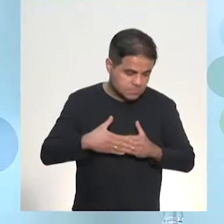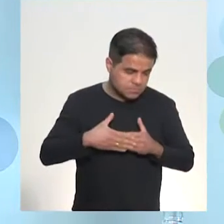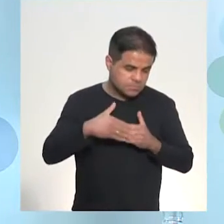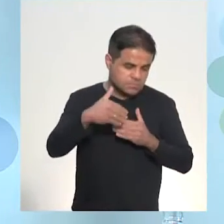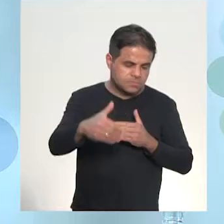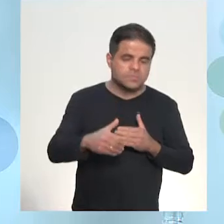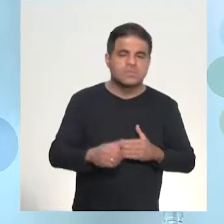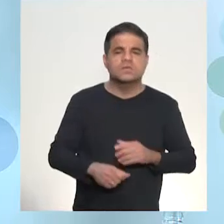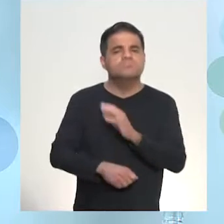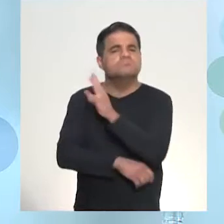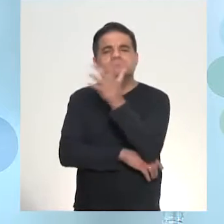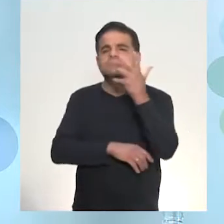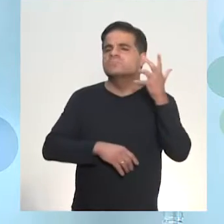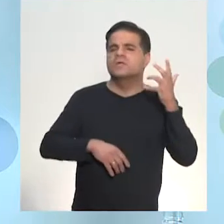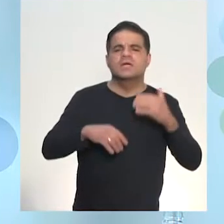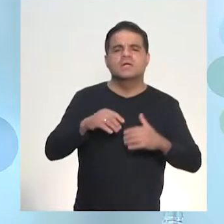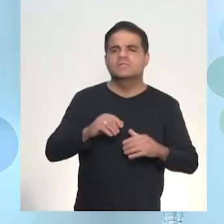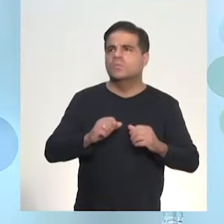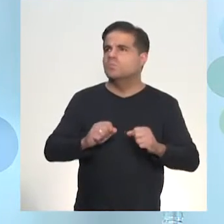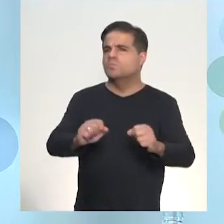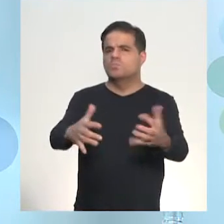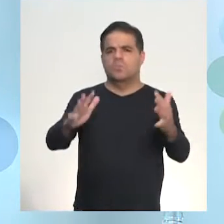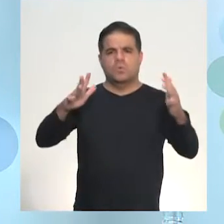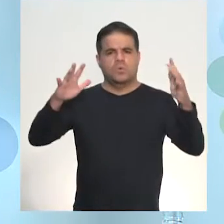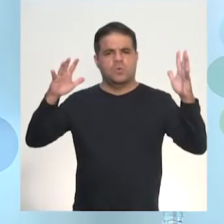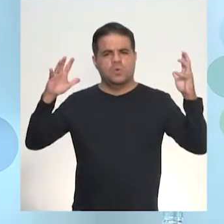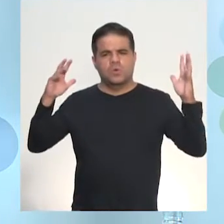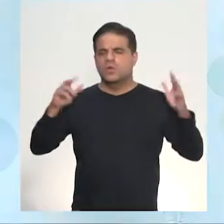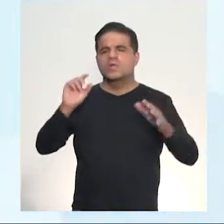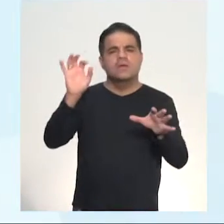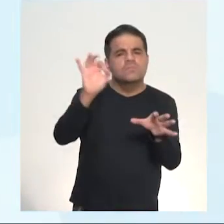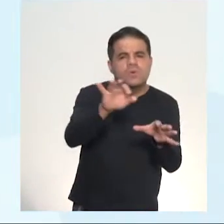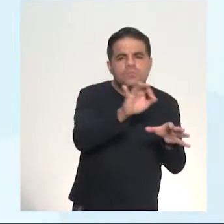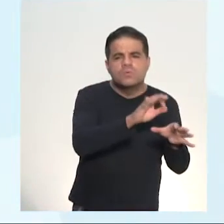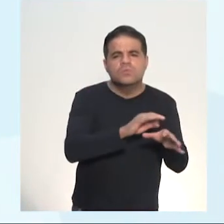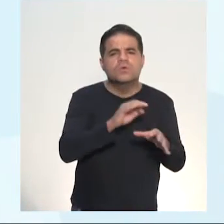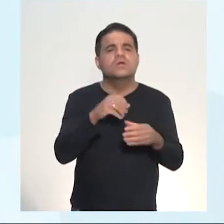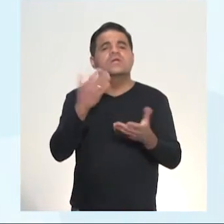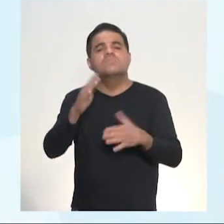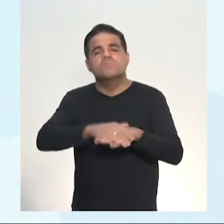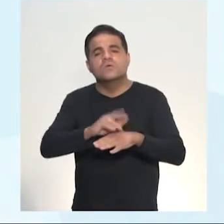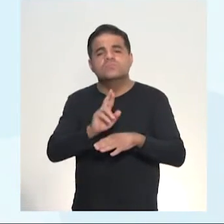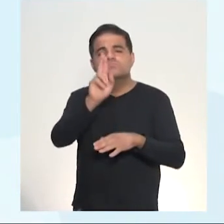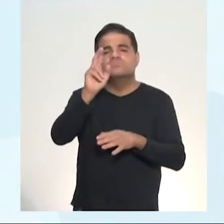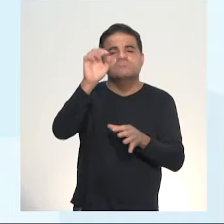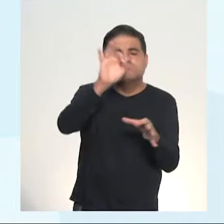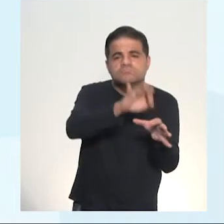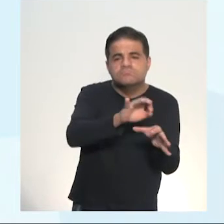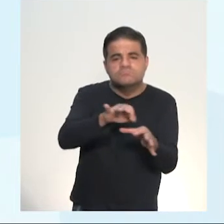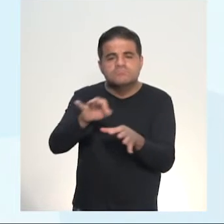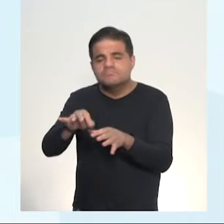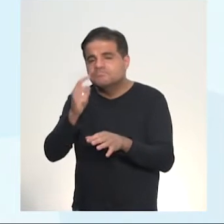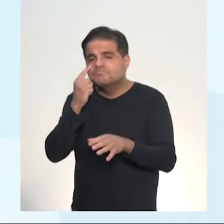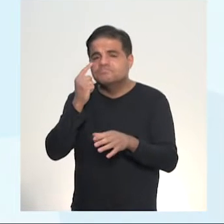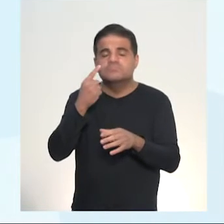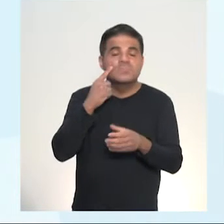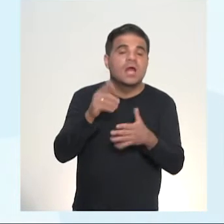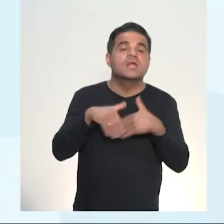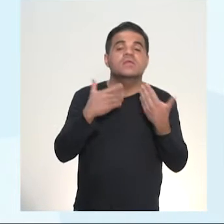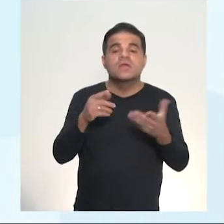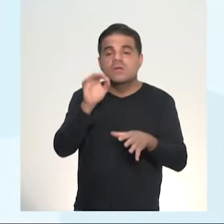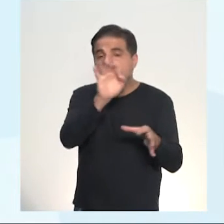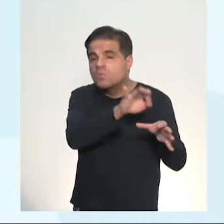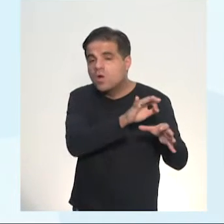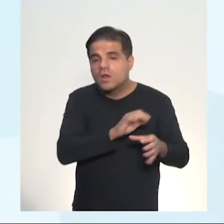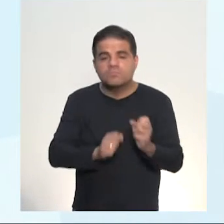e as florestas? Quem plantou? Então, eu quero a resposta de vocês, eu vou dar 30 segundos, tá? Para vocês cogitarem aí quem é que